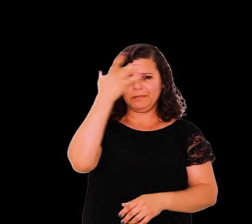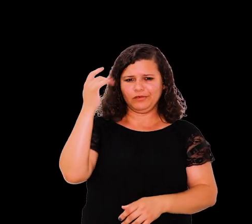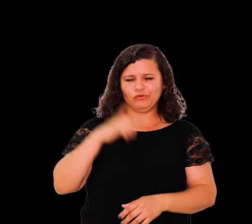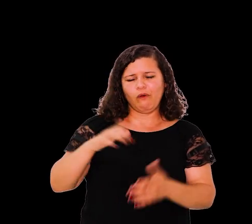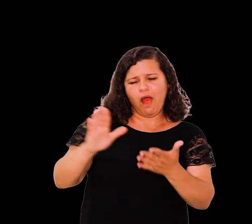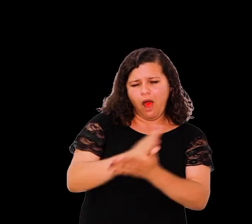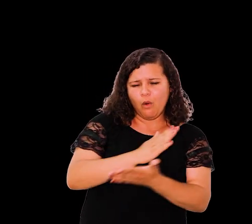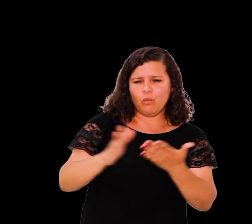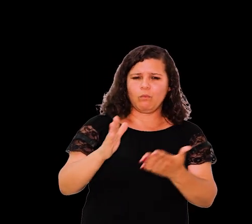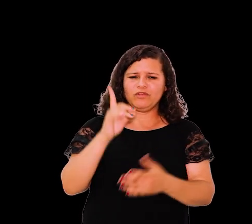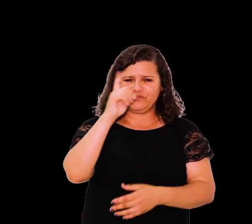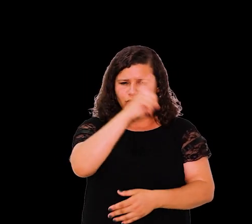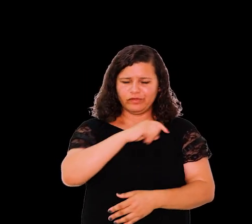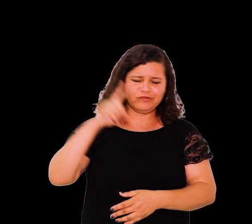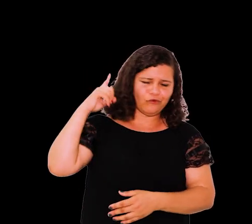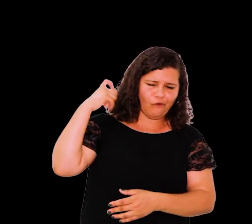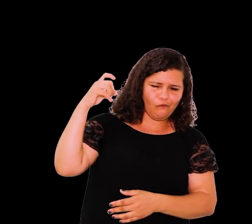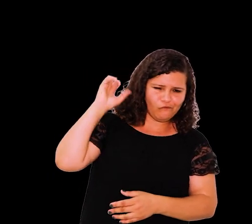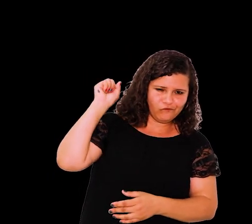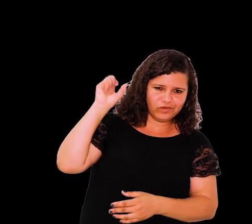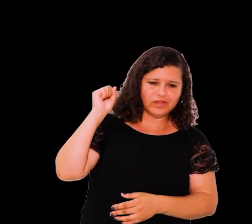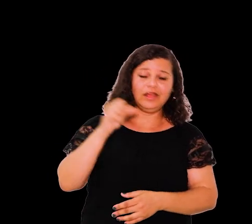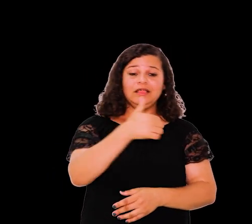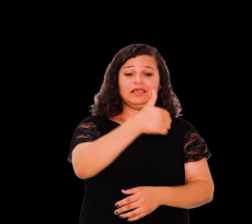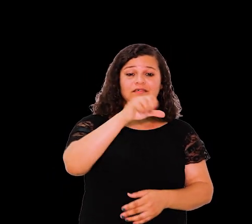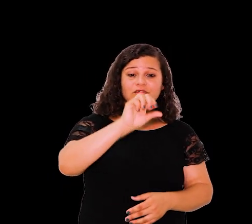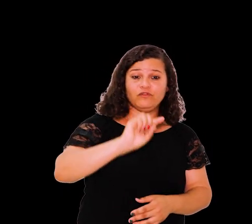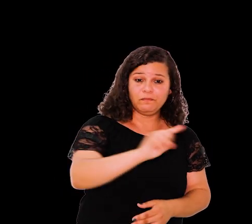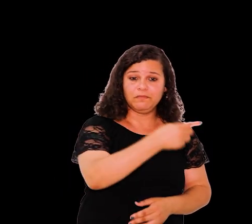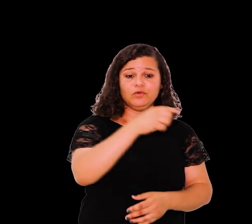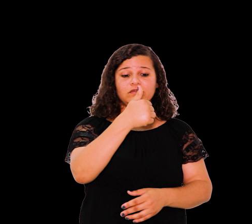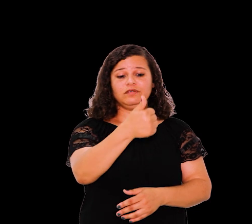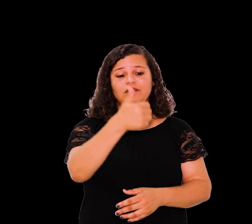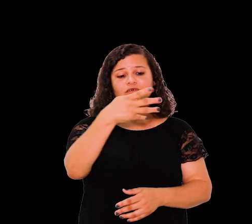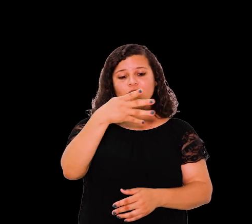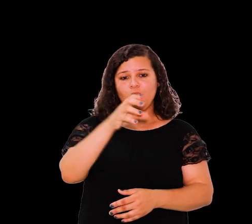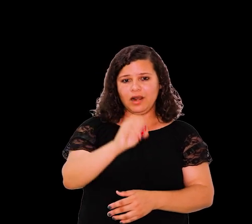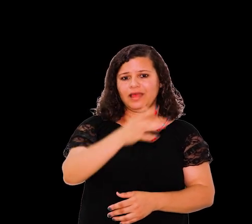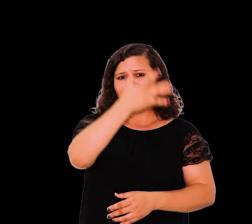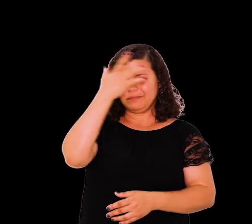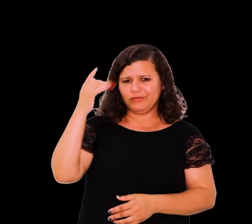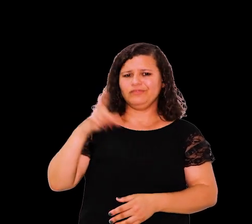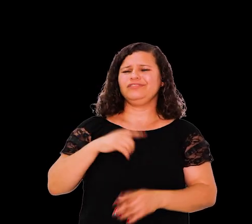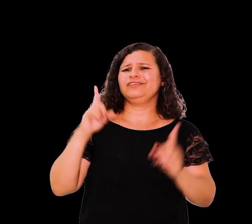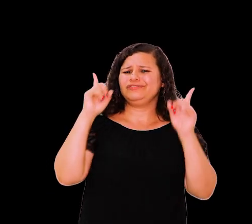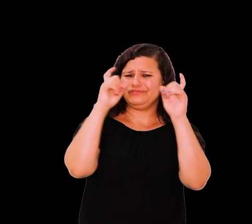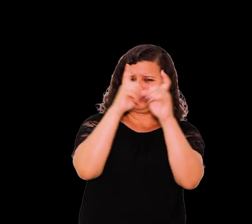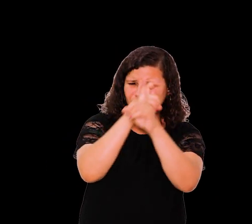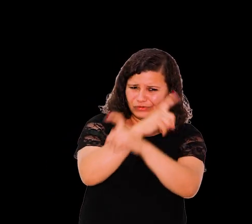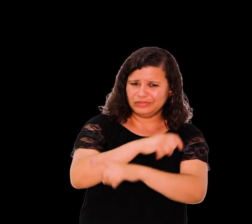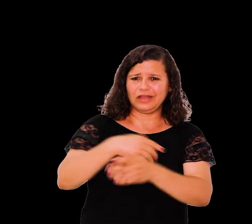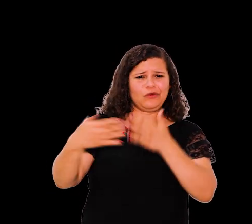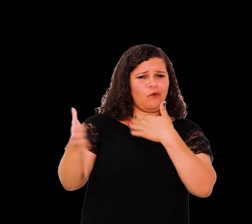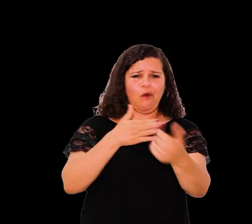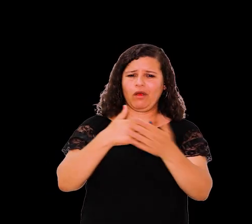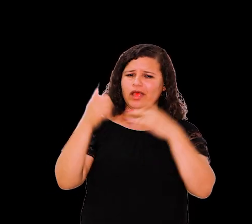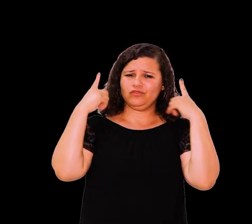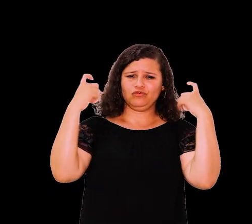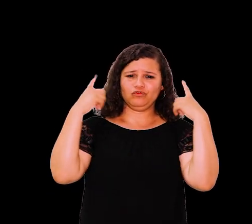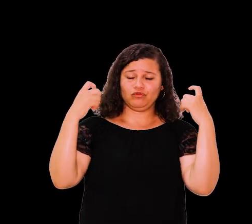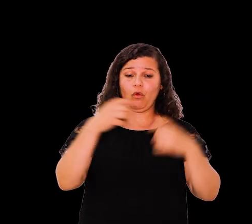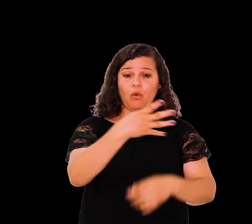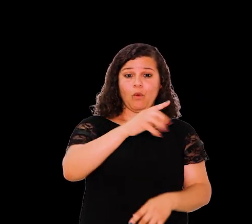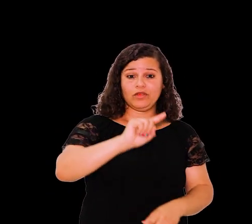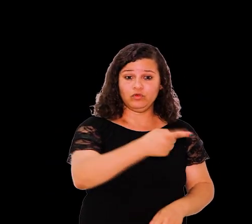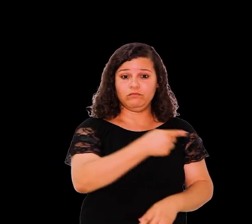114.478 pessoas com alguma dificuldade de ouvir, 19.140 pessoas com grande dificuldade de escutar qualquer